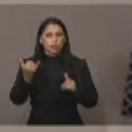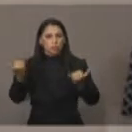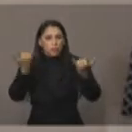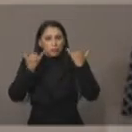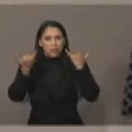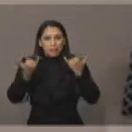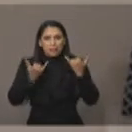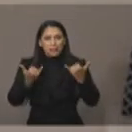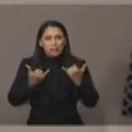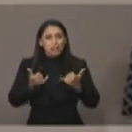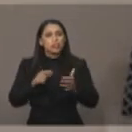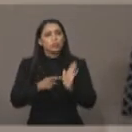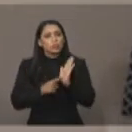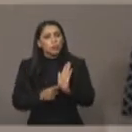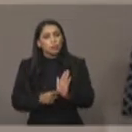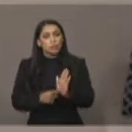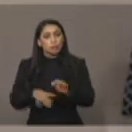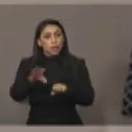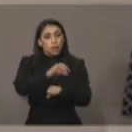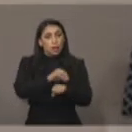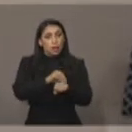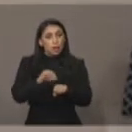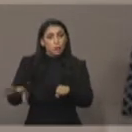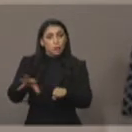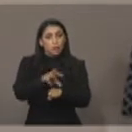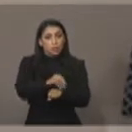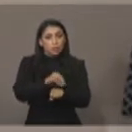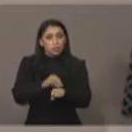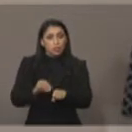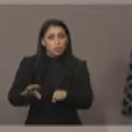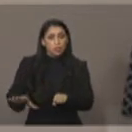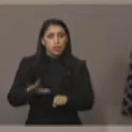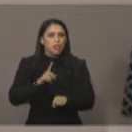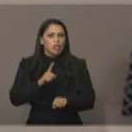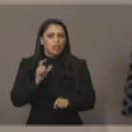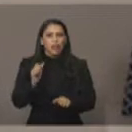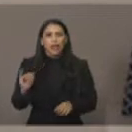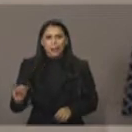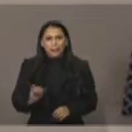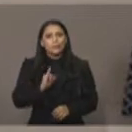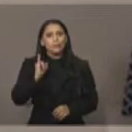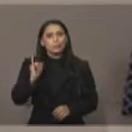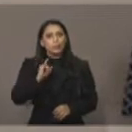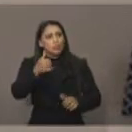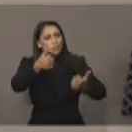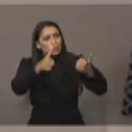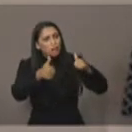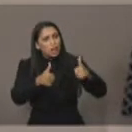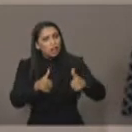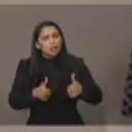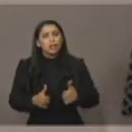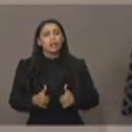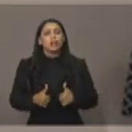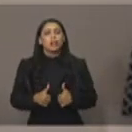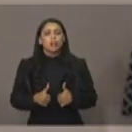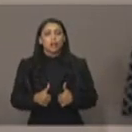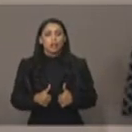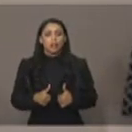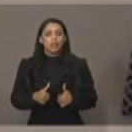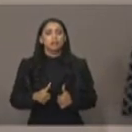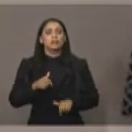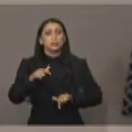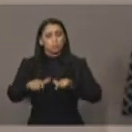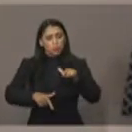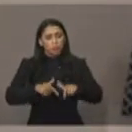decretos sinalizam que o compartilhamento de dados realizado no âmbito do SISBIM é imprescindível para análise prospectiva em prol do